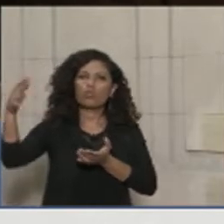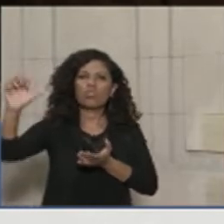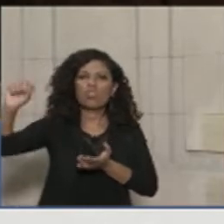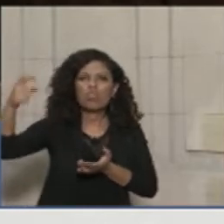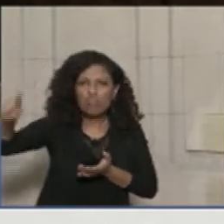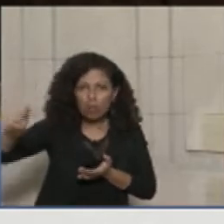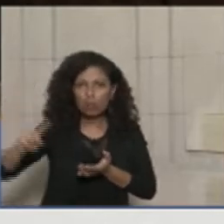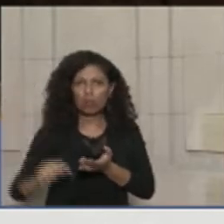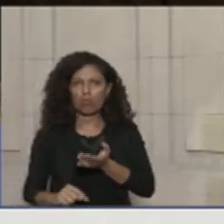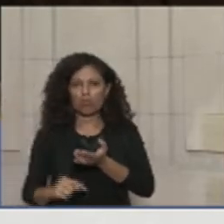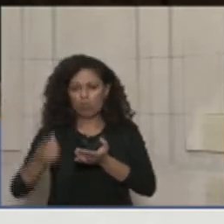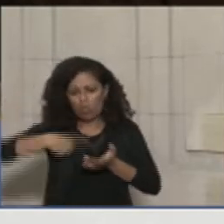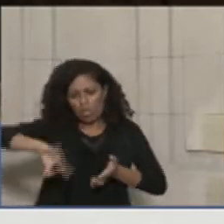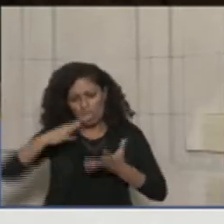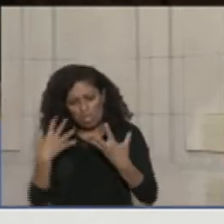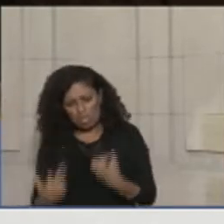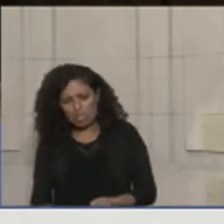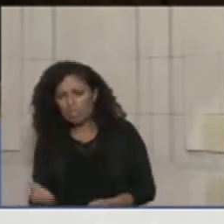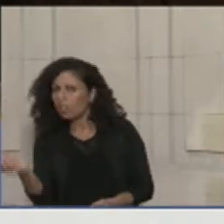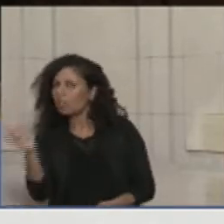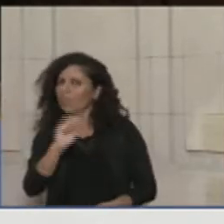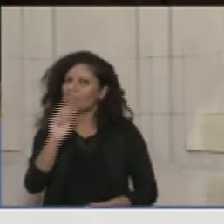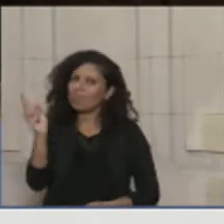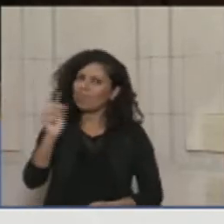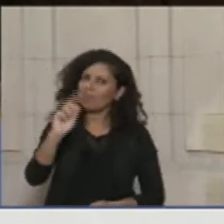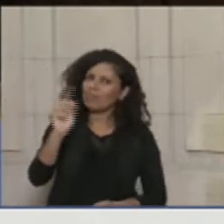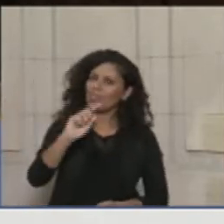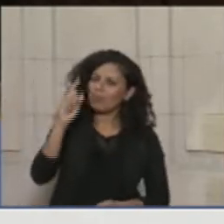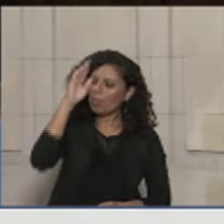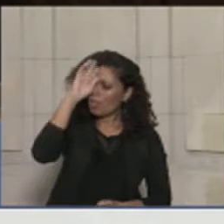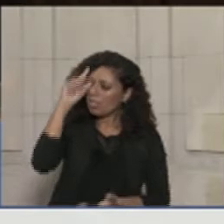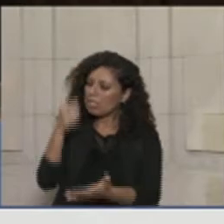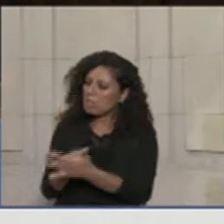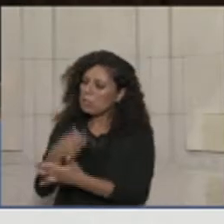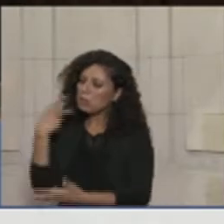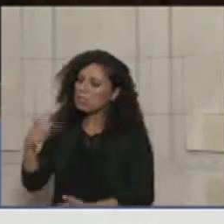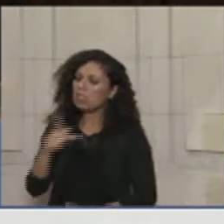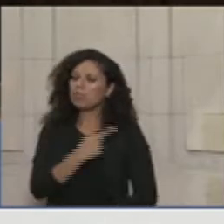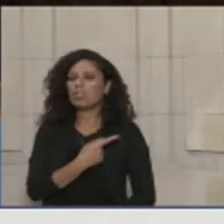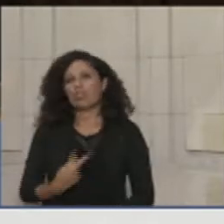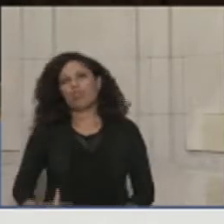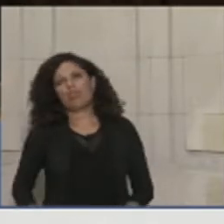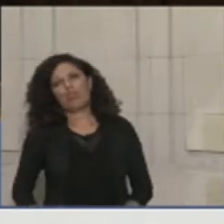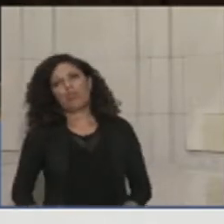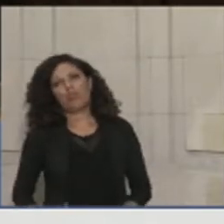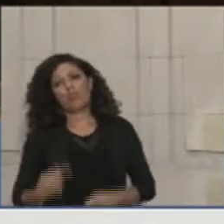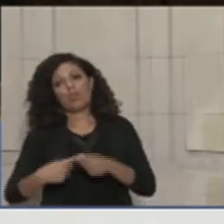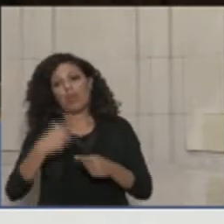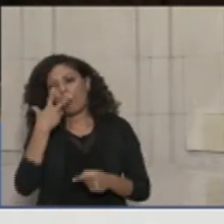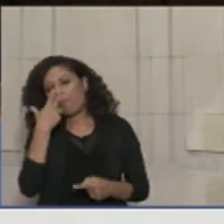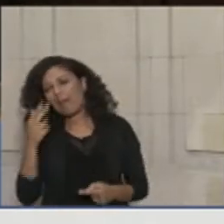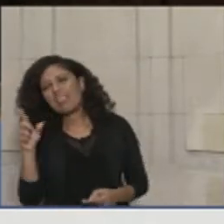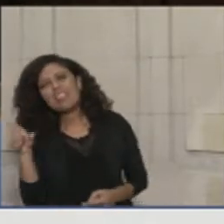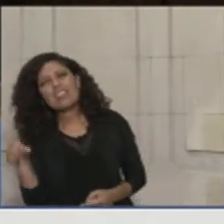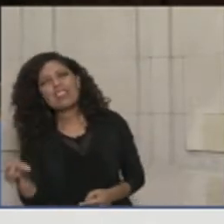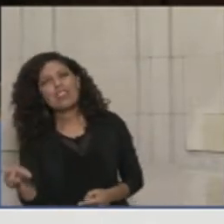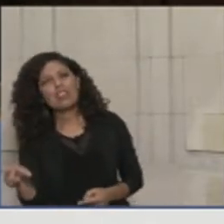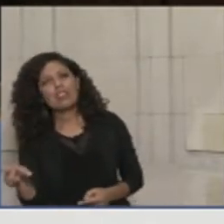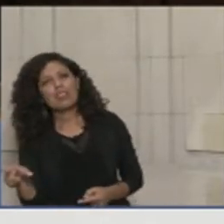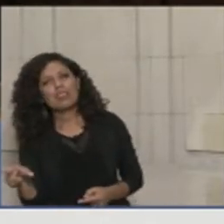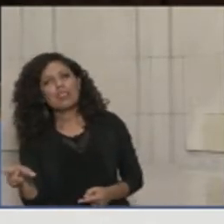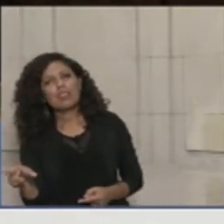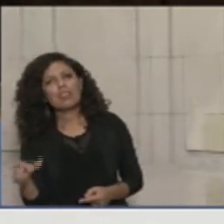essa decisão do presidente, que parece querer desviar